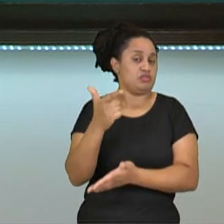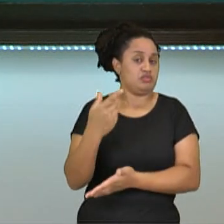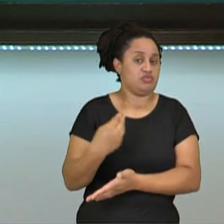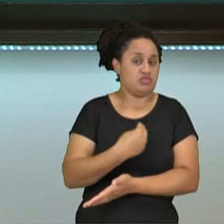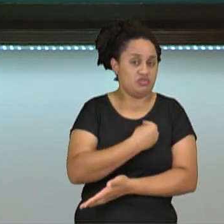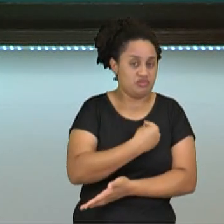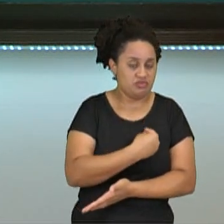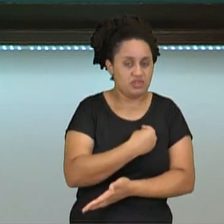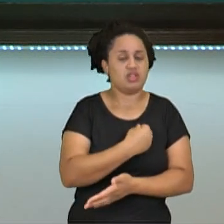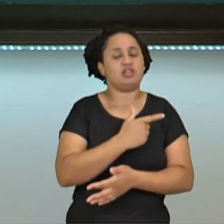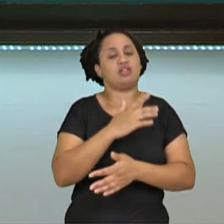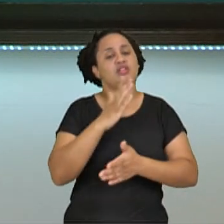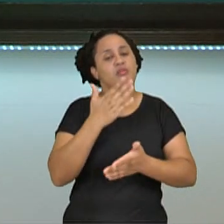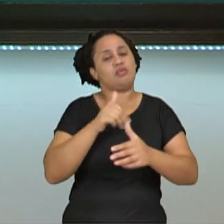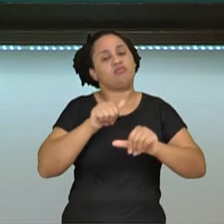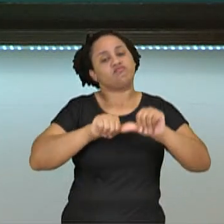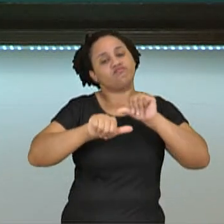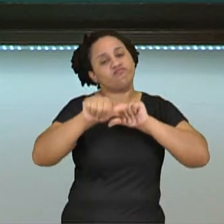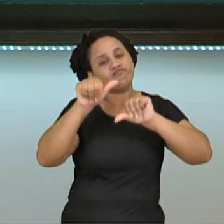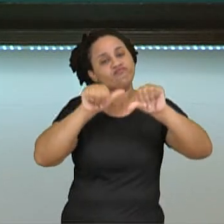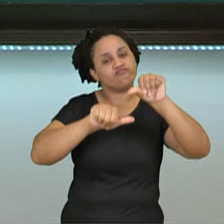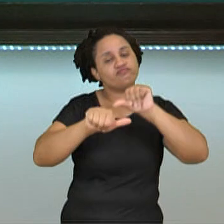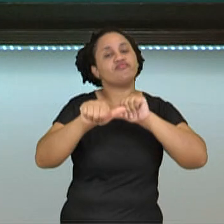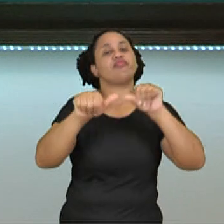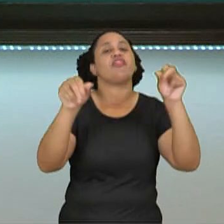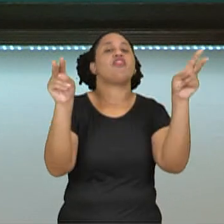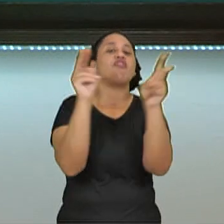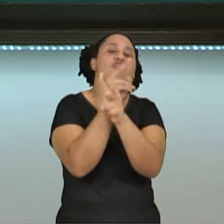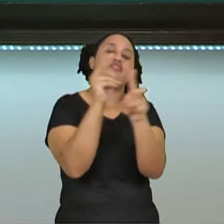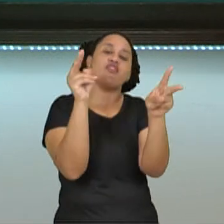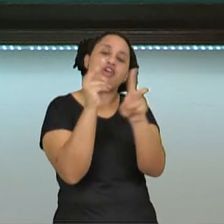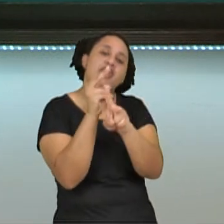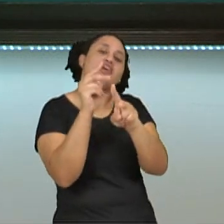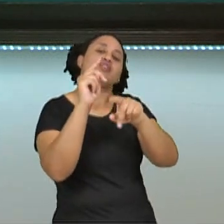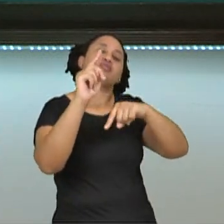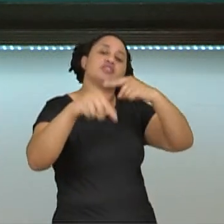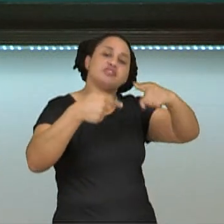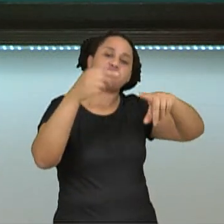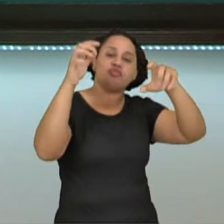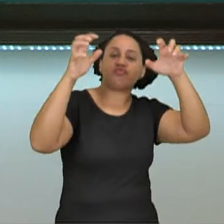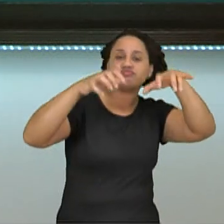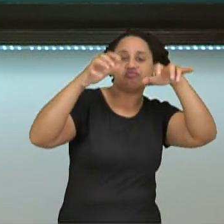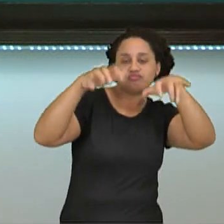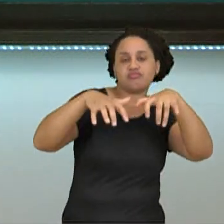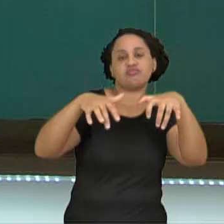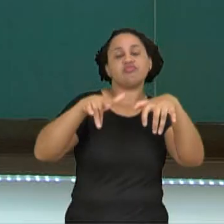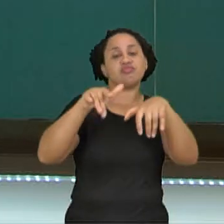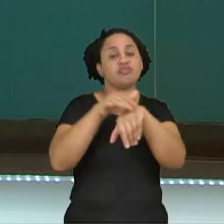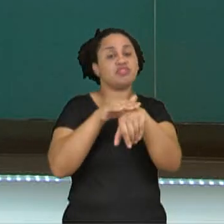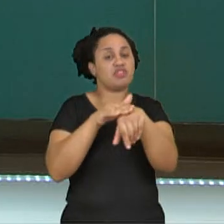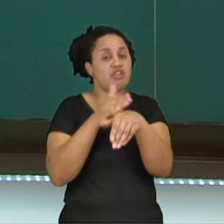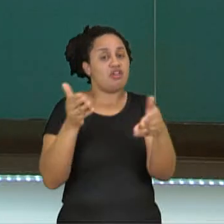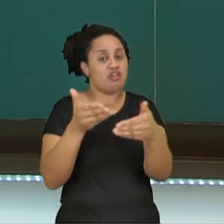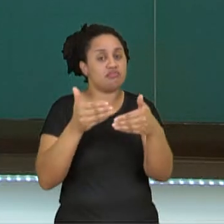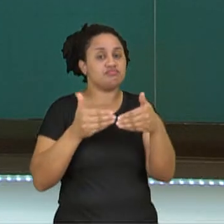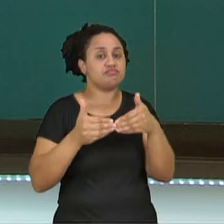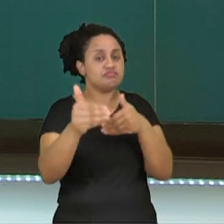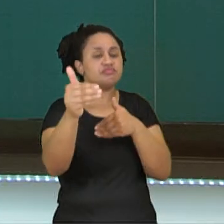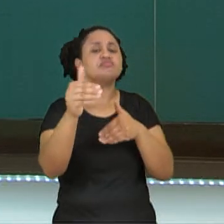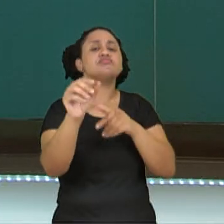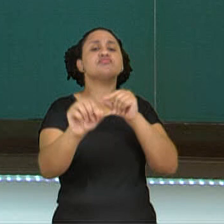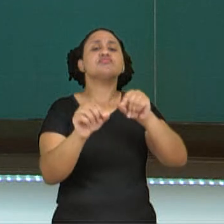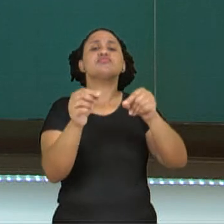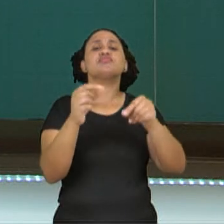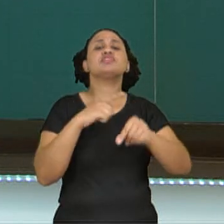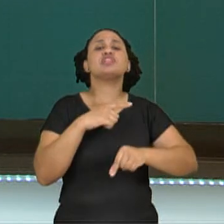se modificando, depois ter vento, depois ter chuva. E nessa conversa que nós vamos ter a partir de agora, eu vou